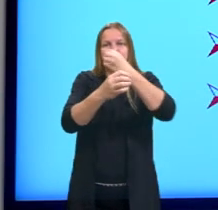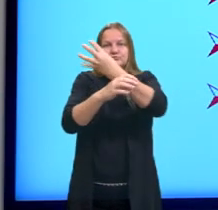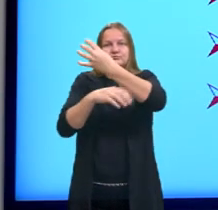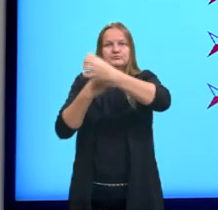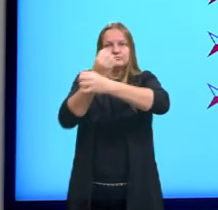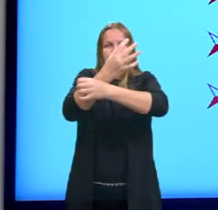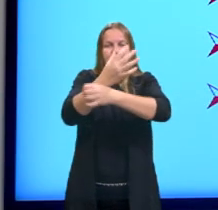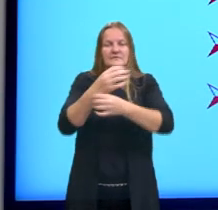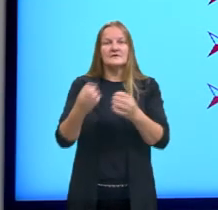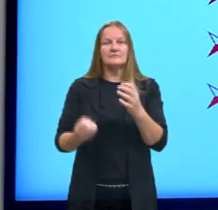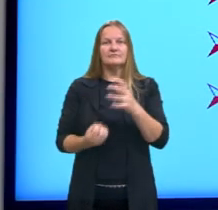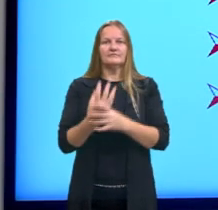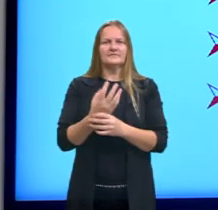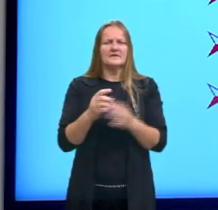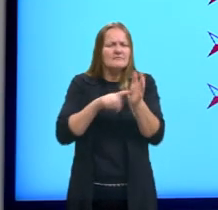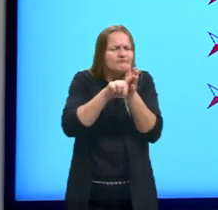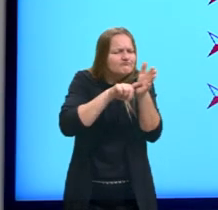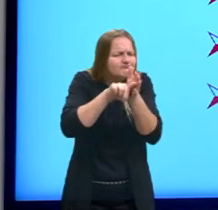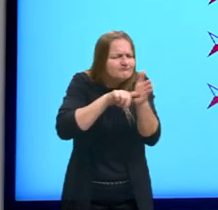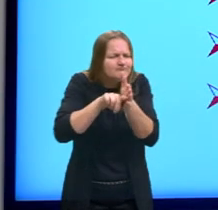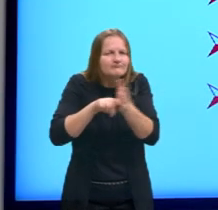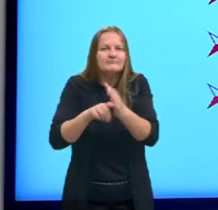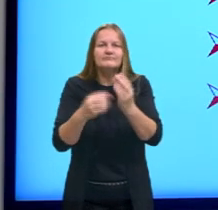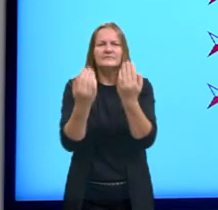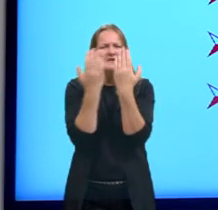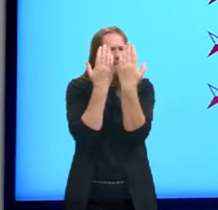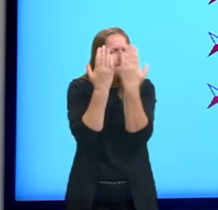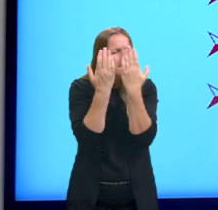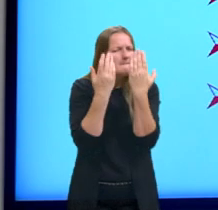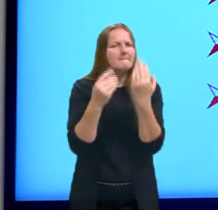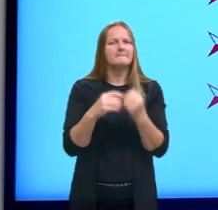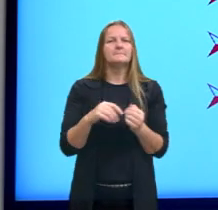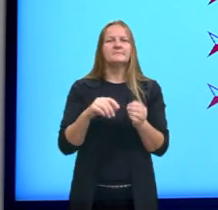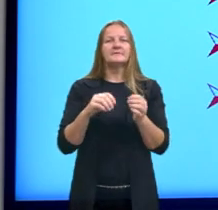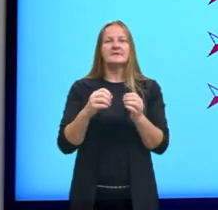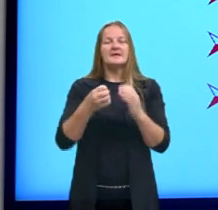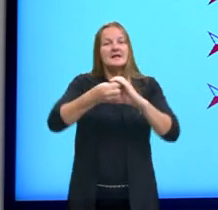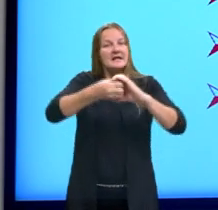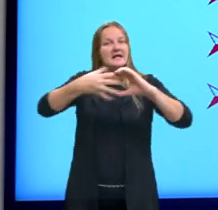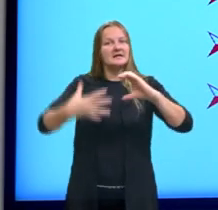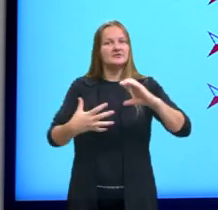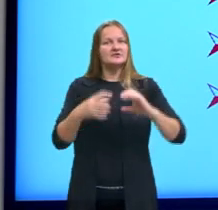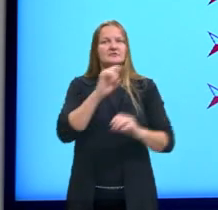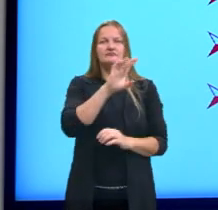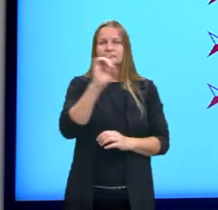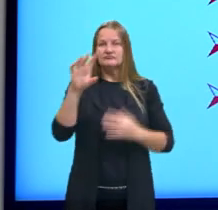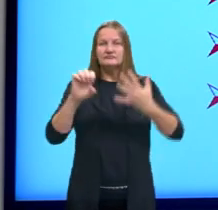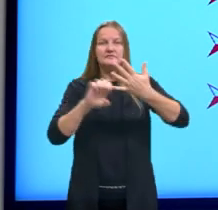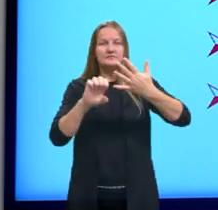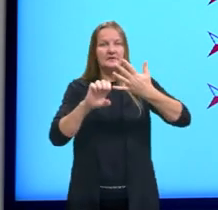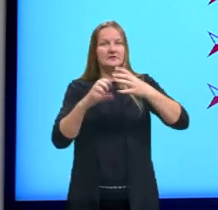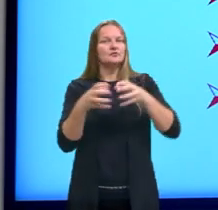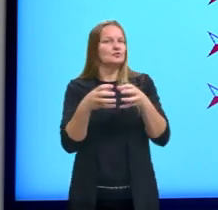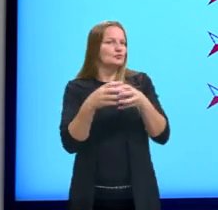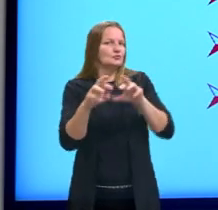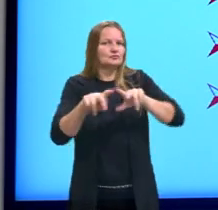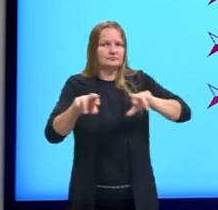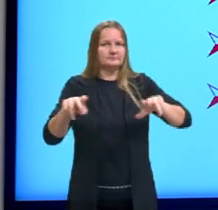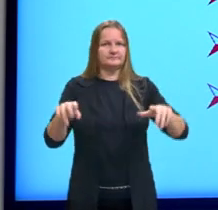comparam e analisam muitas características das espécies ou grupos envolvidos